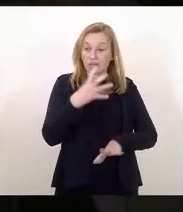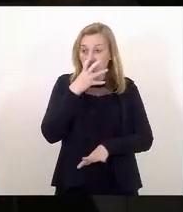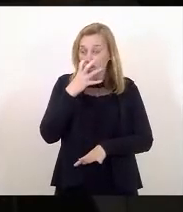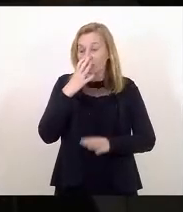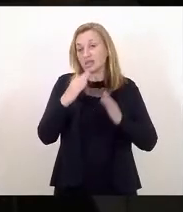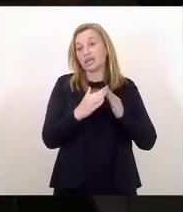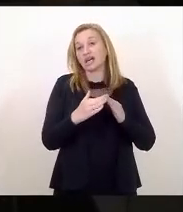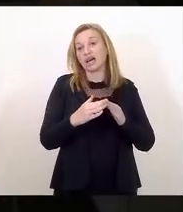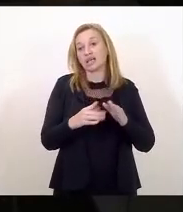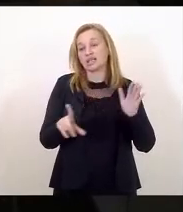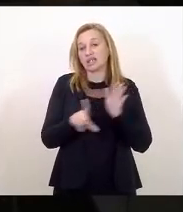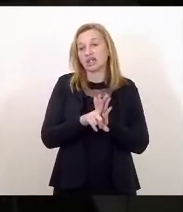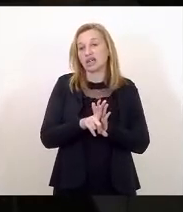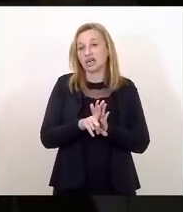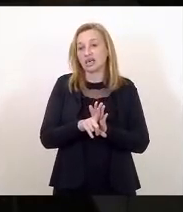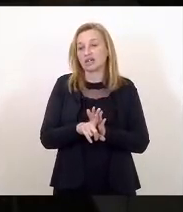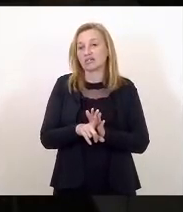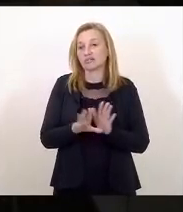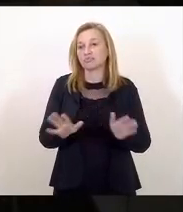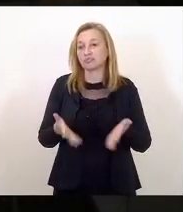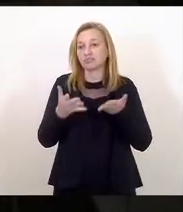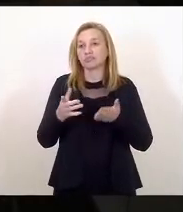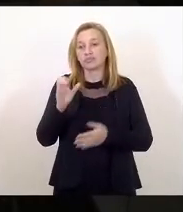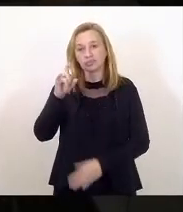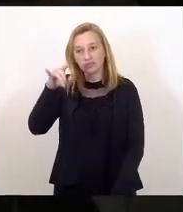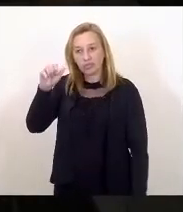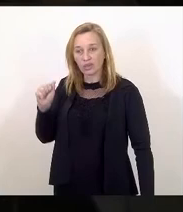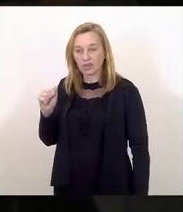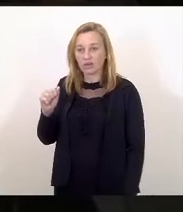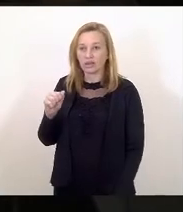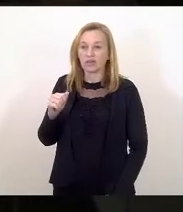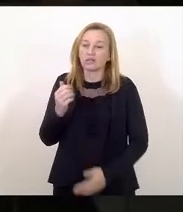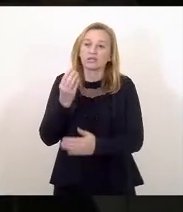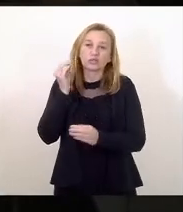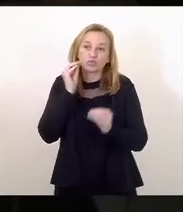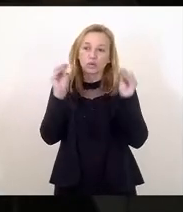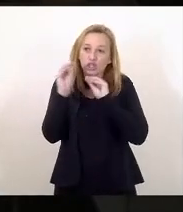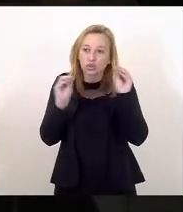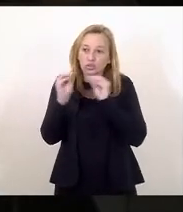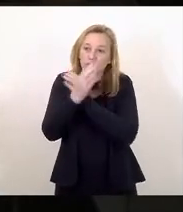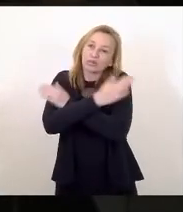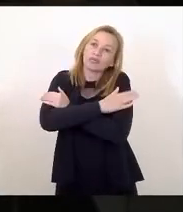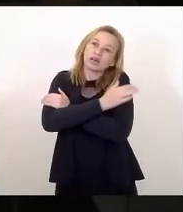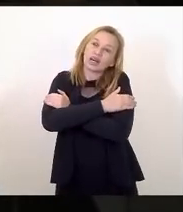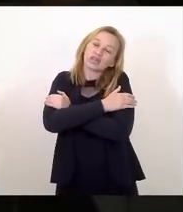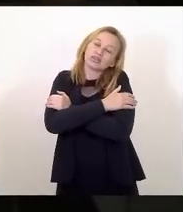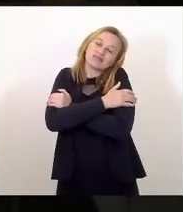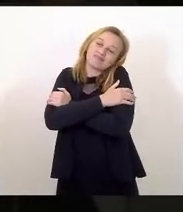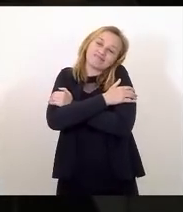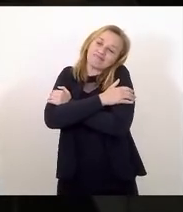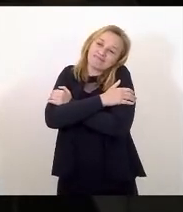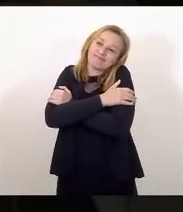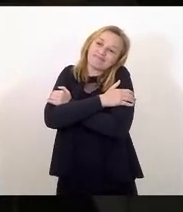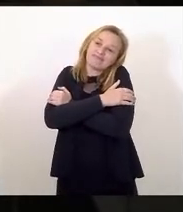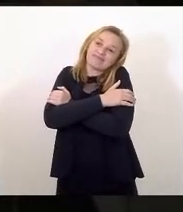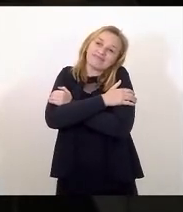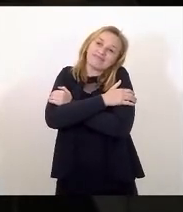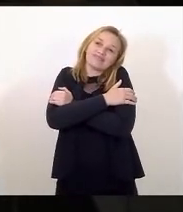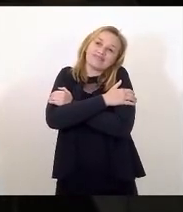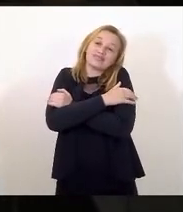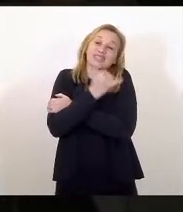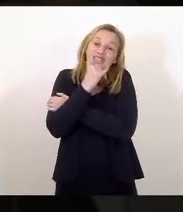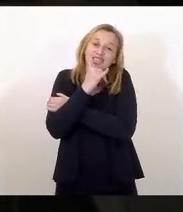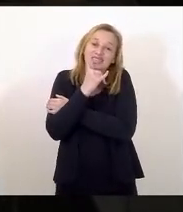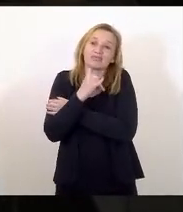Legislativa, a partir da sua iniciativa, a Eliana Souza, para quem eu mando um beijo, um abraço e meus votos de fôlego e energia para